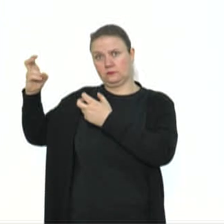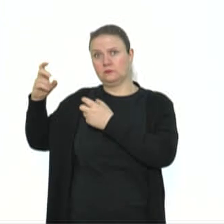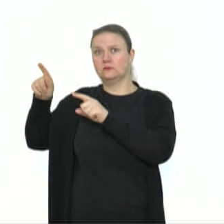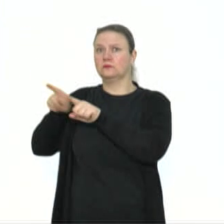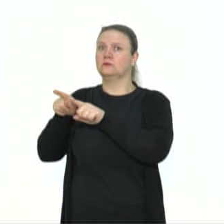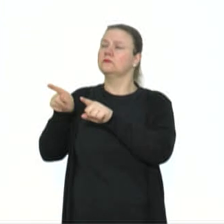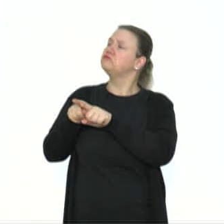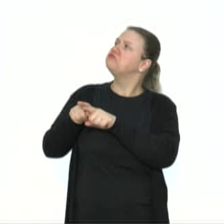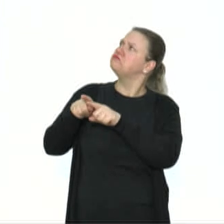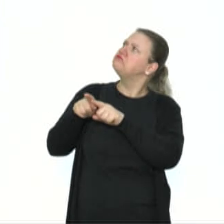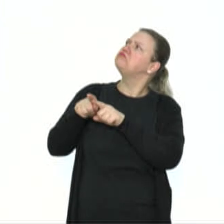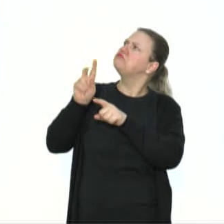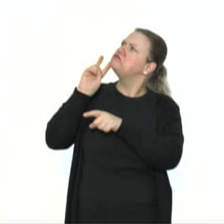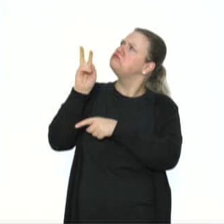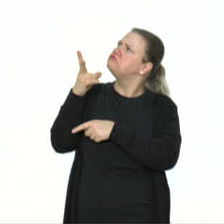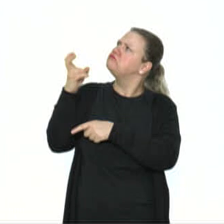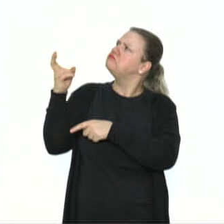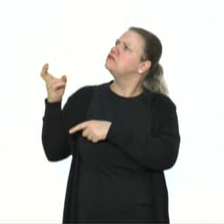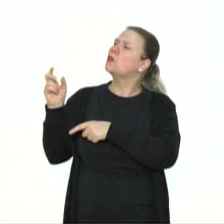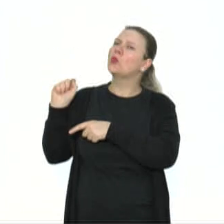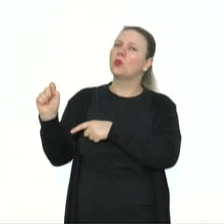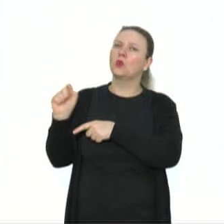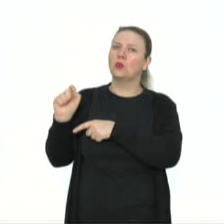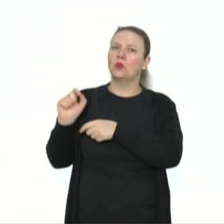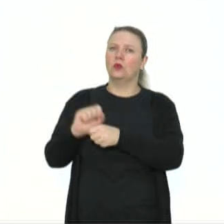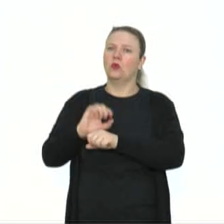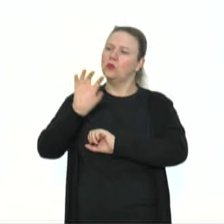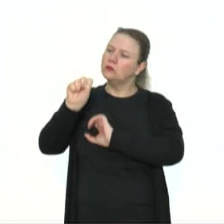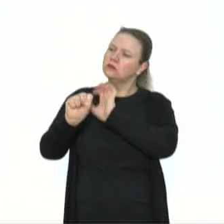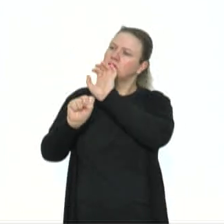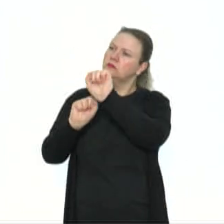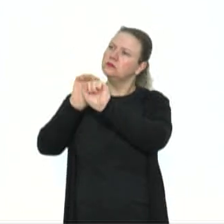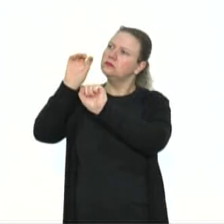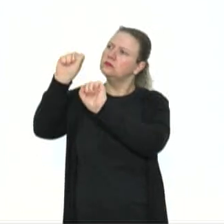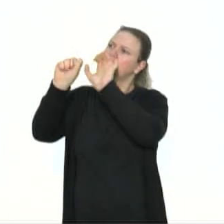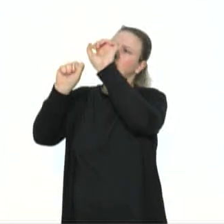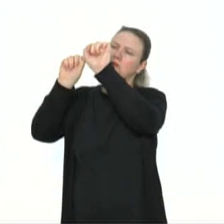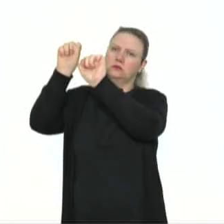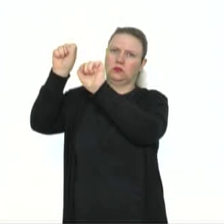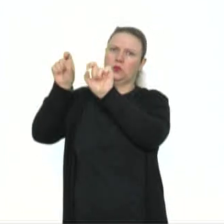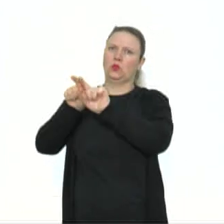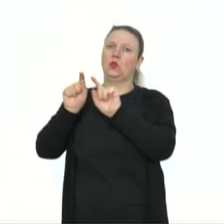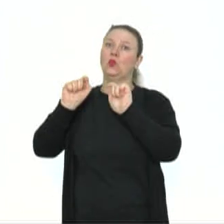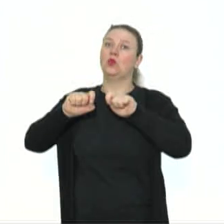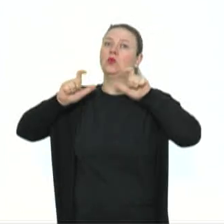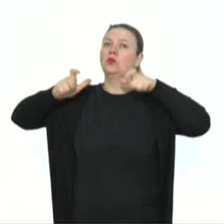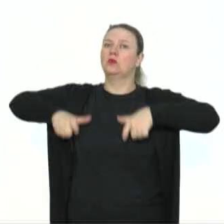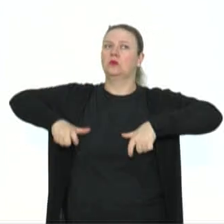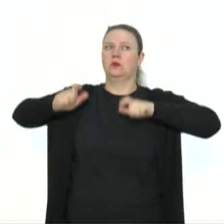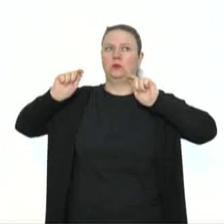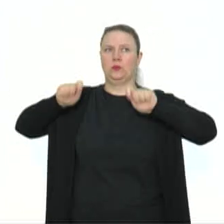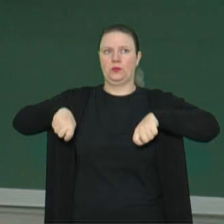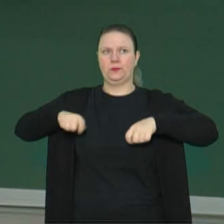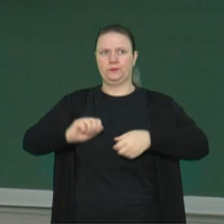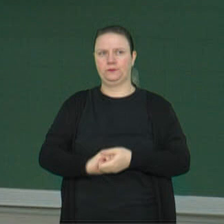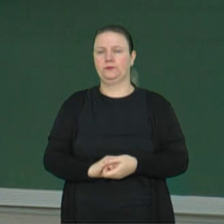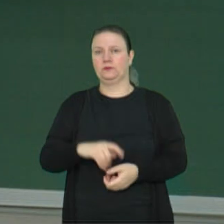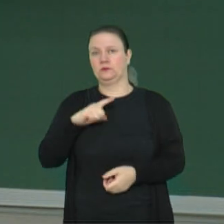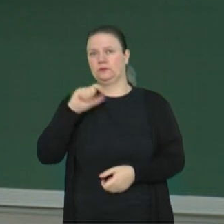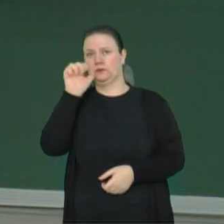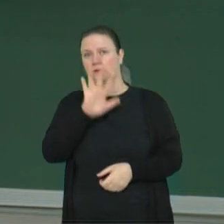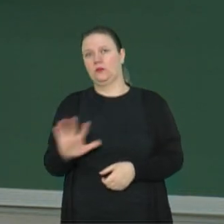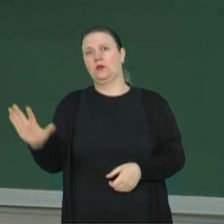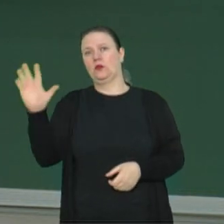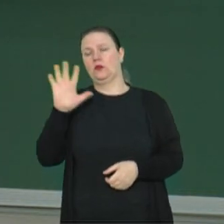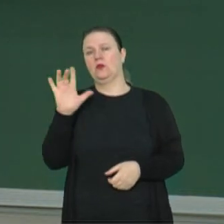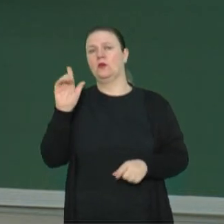vocês a parte de escaladas, de onde que pode ser realizado. Então, nessa imagem que nós temos